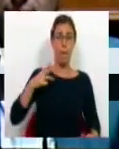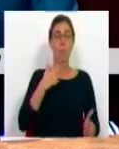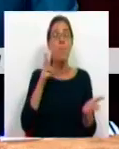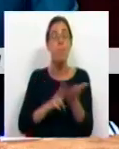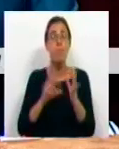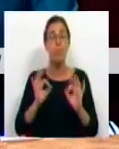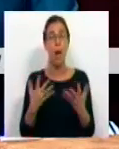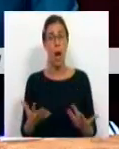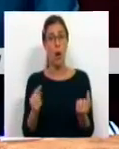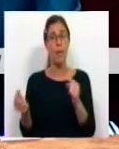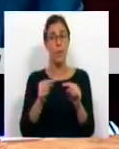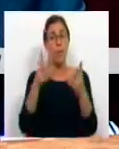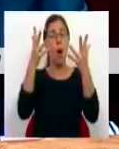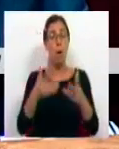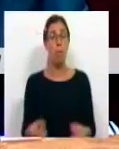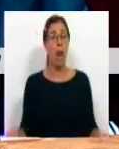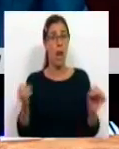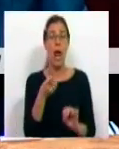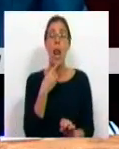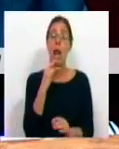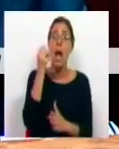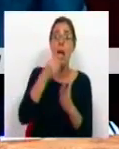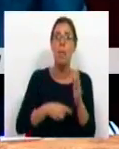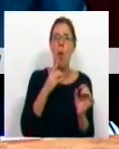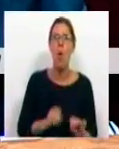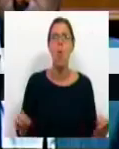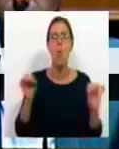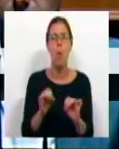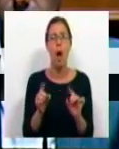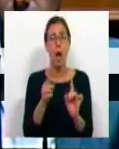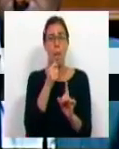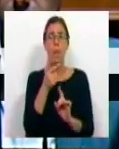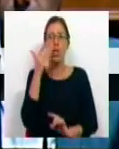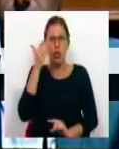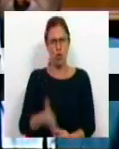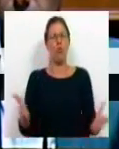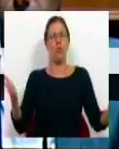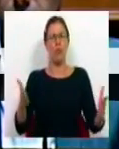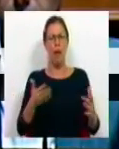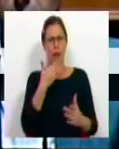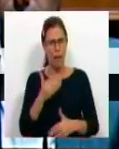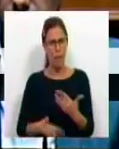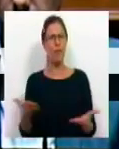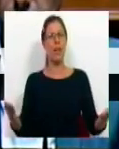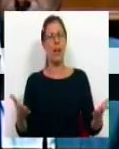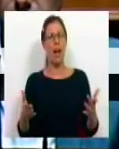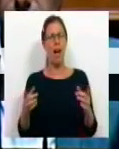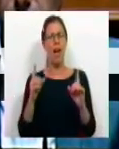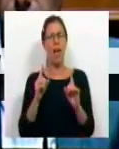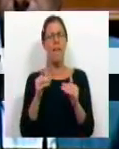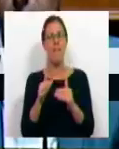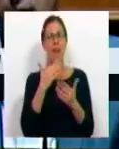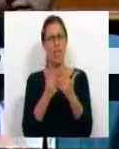verdade é que chegamos a este debate de orçamento e ninguém fala do imposto porque ele é sim uma medida justa, é uma medida eficaz e é uma medida que